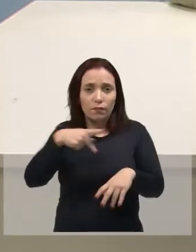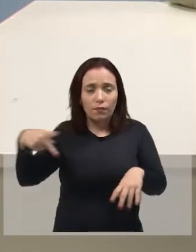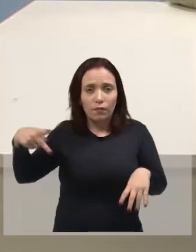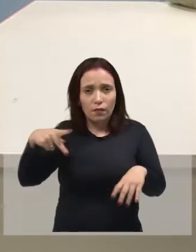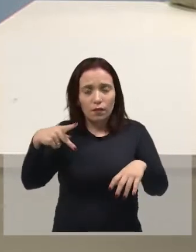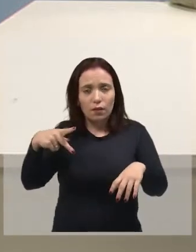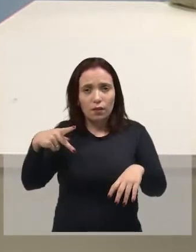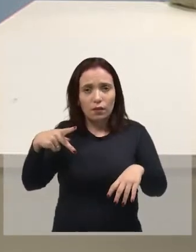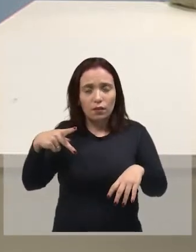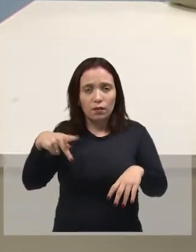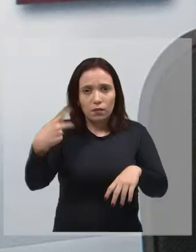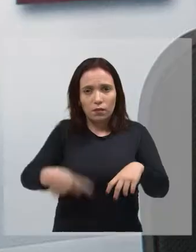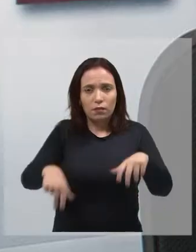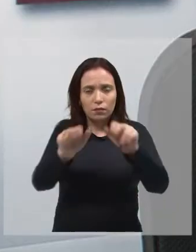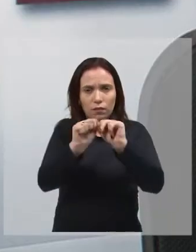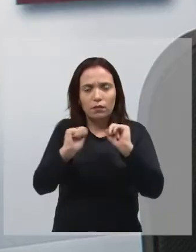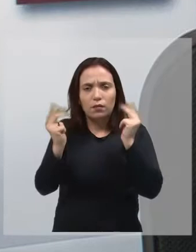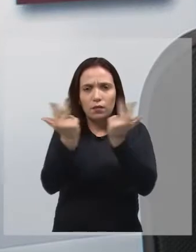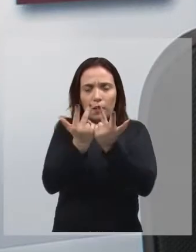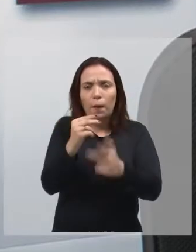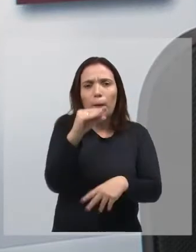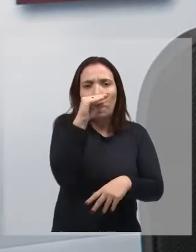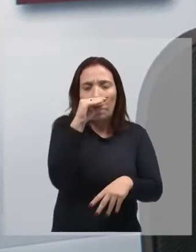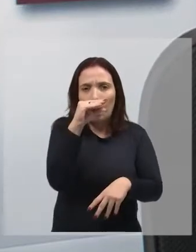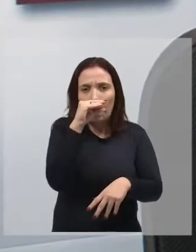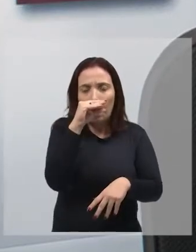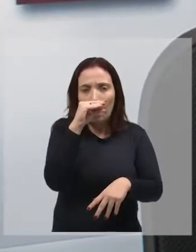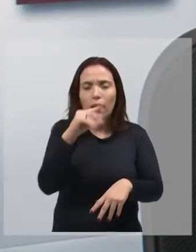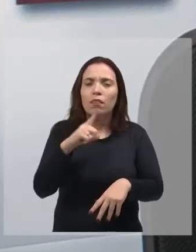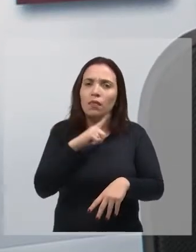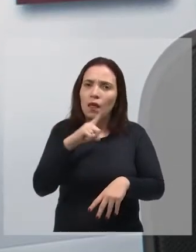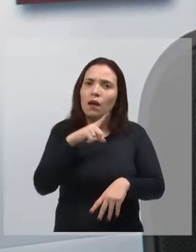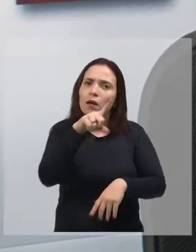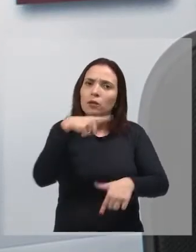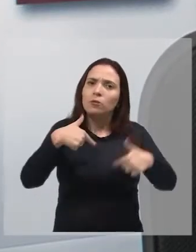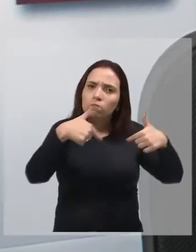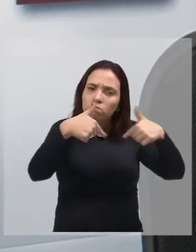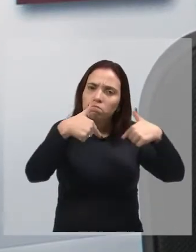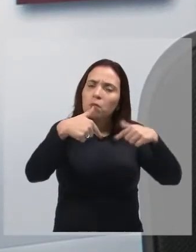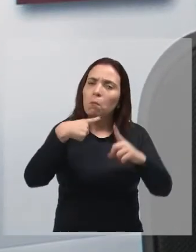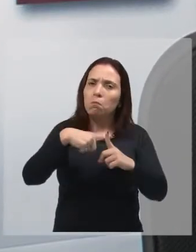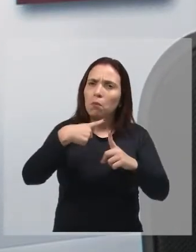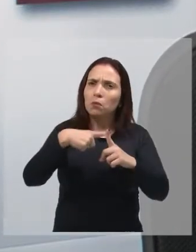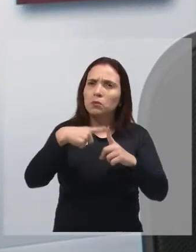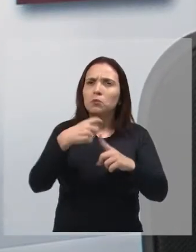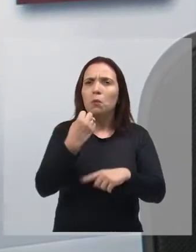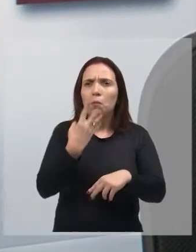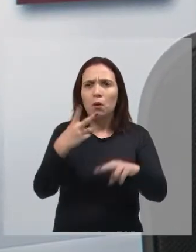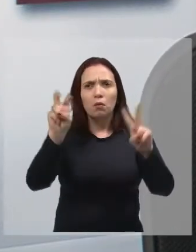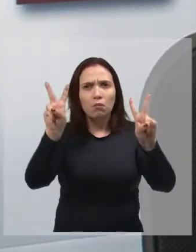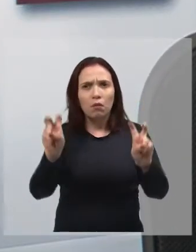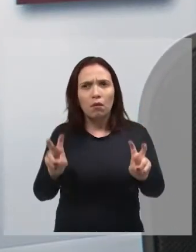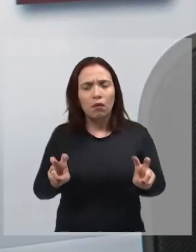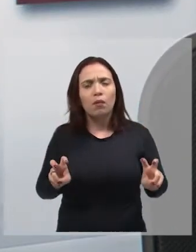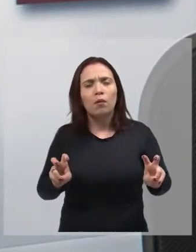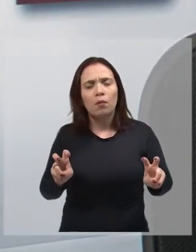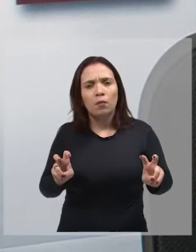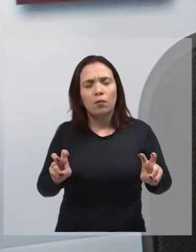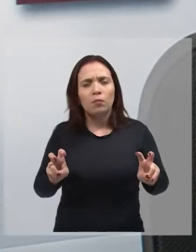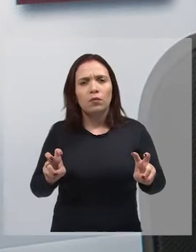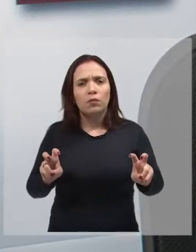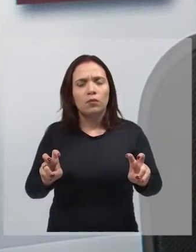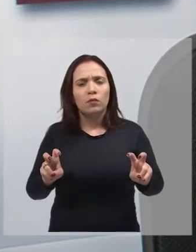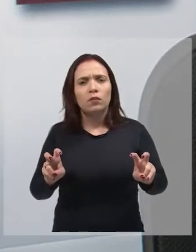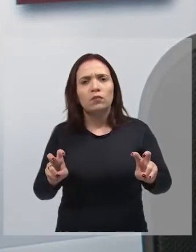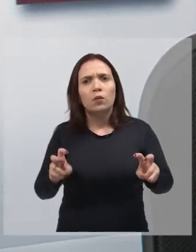presidente da Câmara Municipal de Fortaleza já começa a impor uma agenda positiva, né? Os temas começam a acontecer de uma